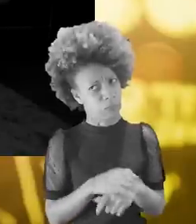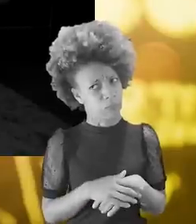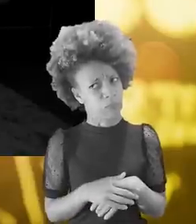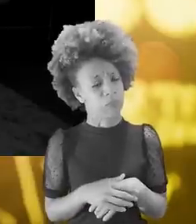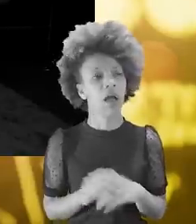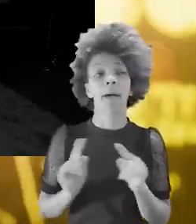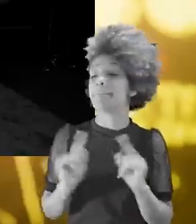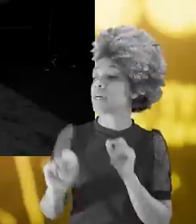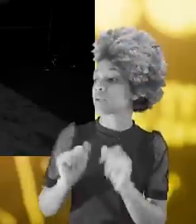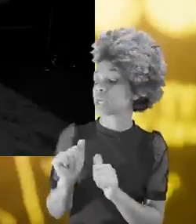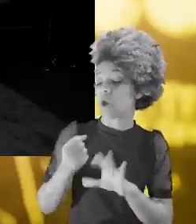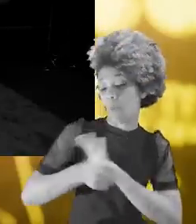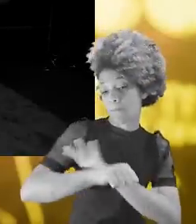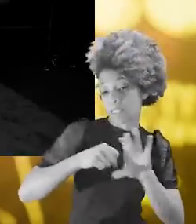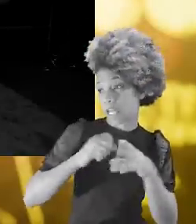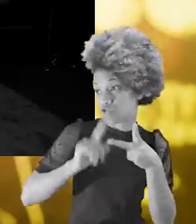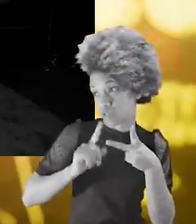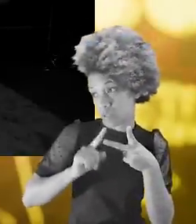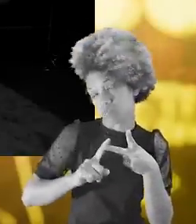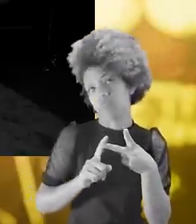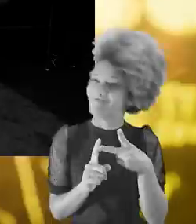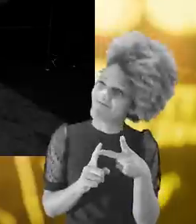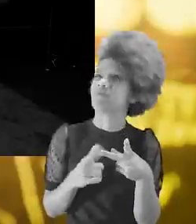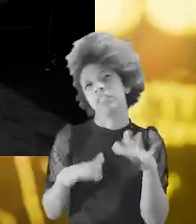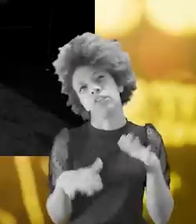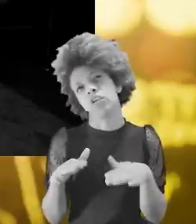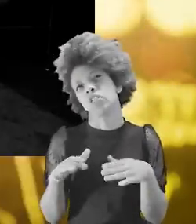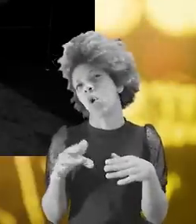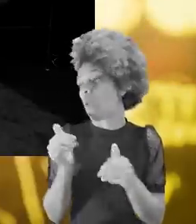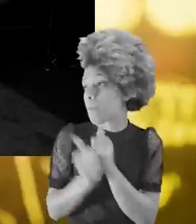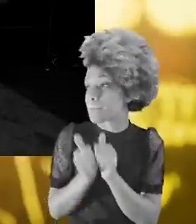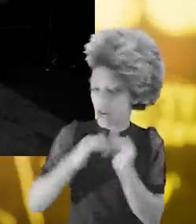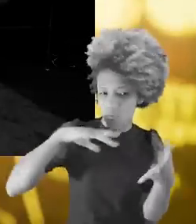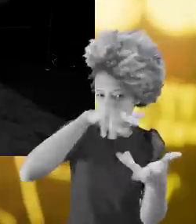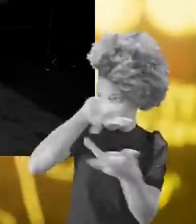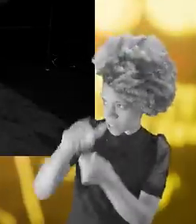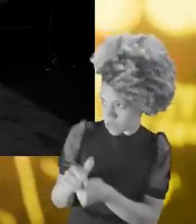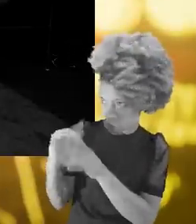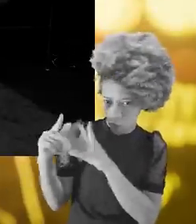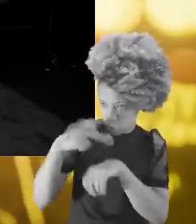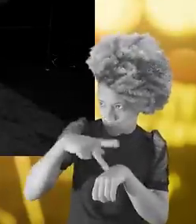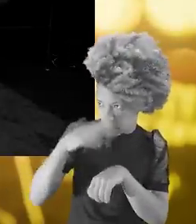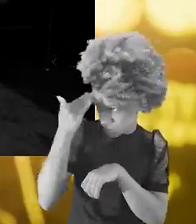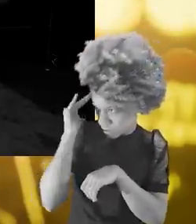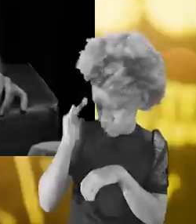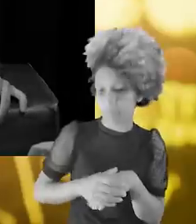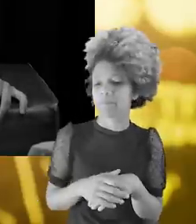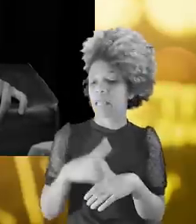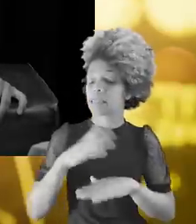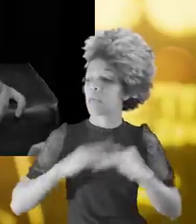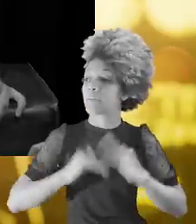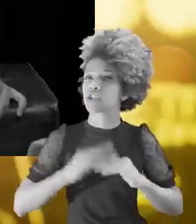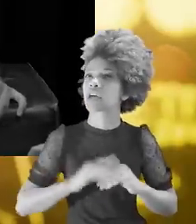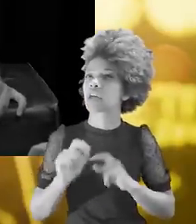basquete ele é o segundo talvez o seu Provavelmente o segundo esporte mais globalizado atrás do futebol Você tem o mais